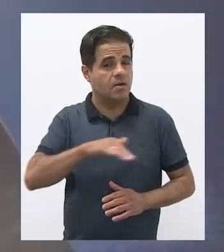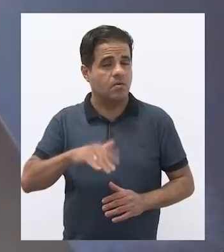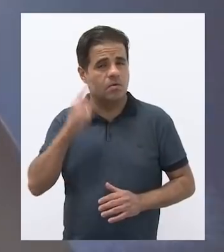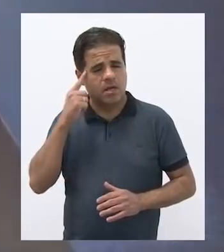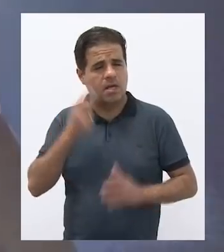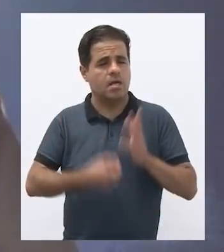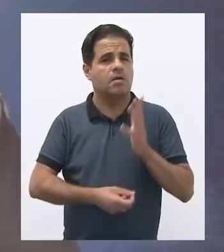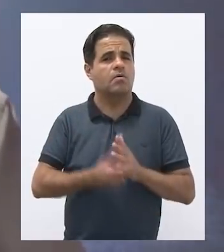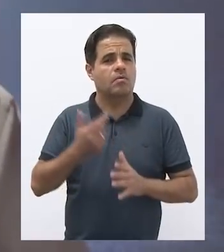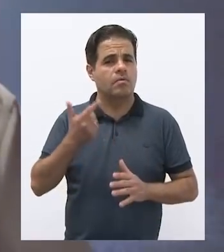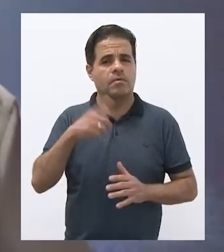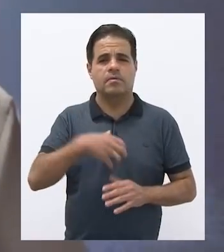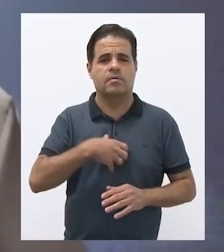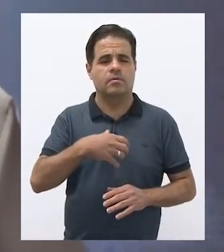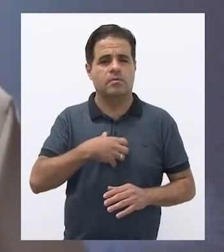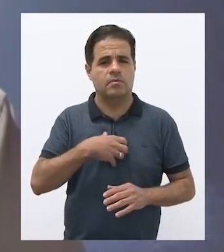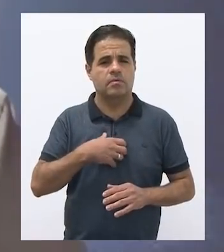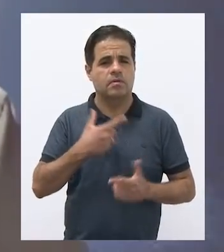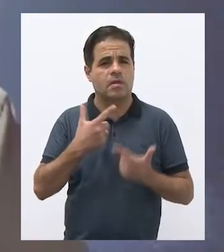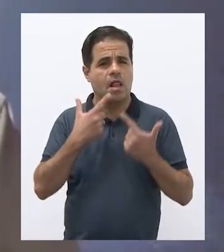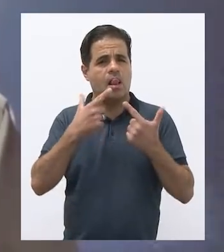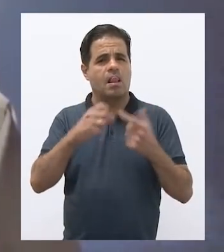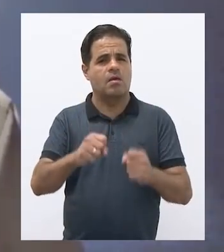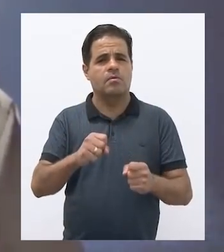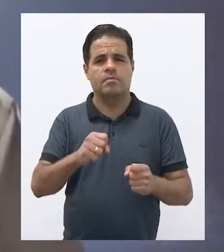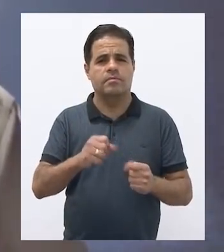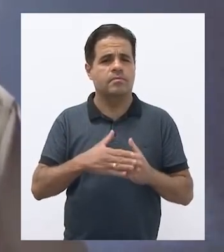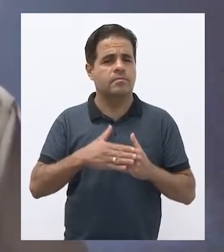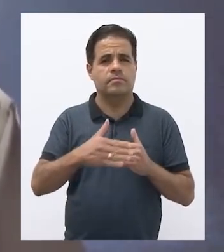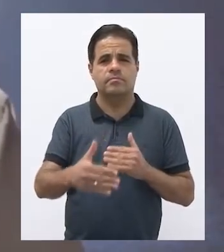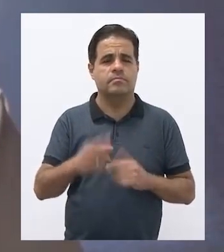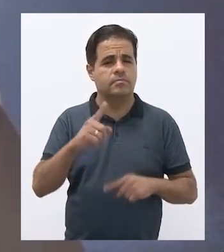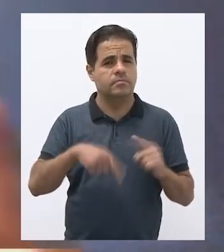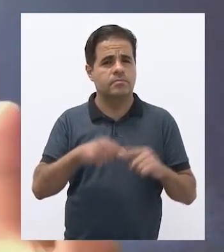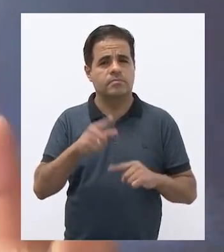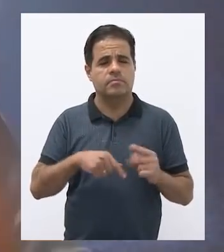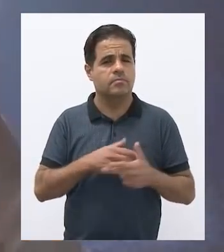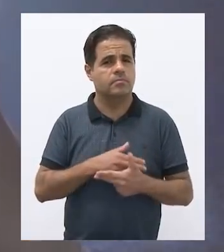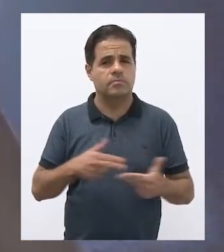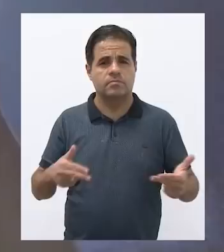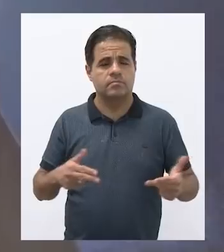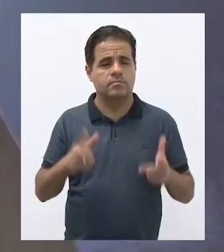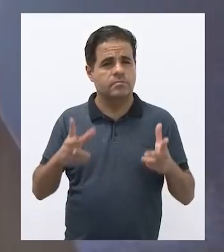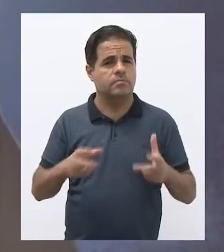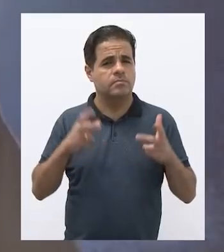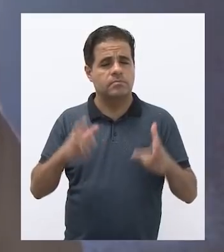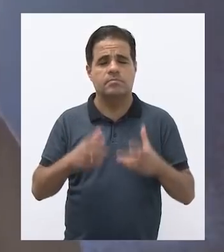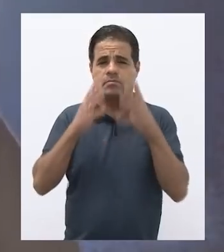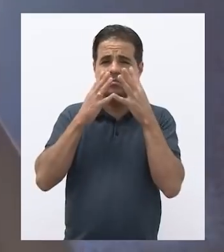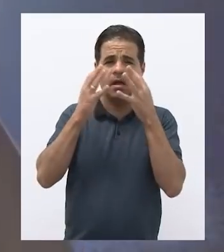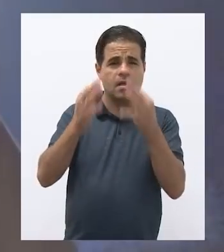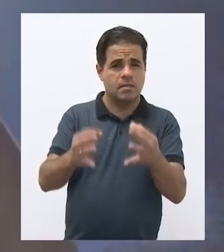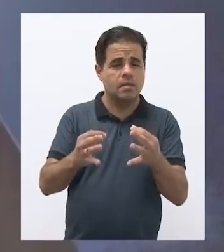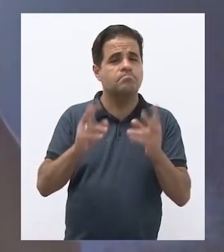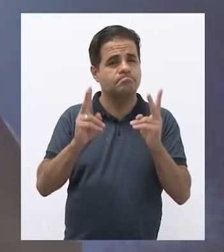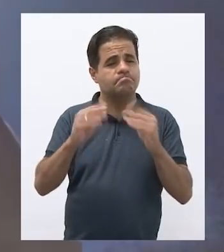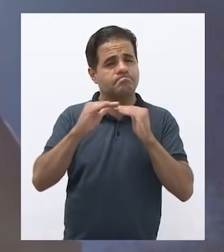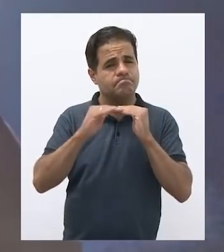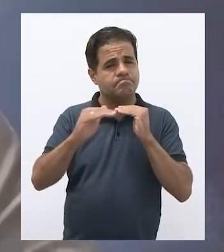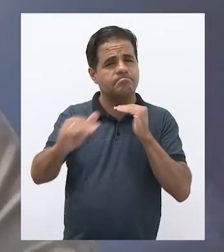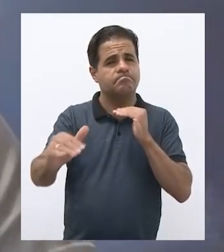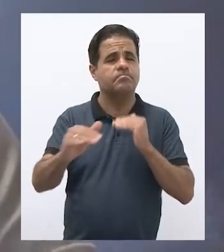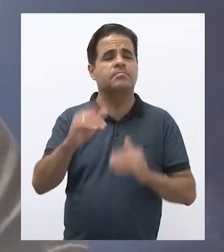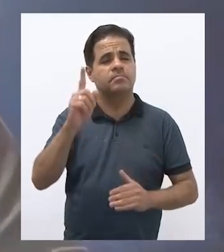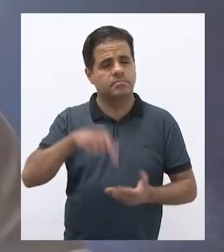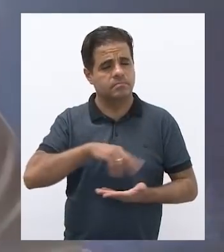criou um outro tipo de linguagem, um outro tipo de recurso para captar essa atenção, na mesma medida em que, por meio